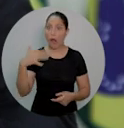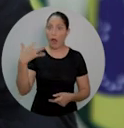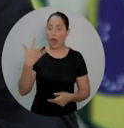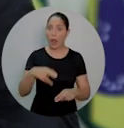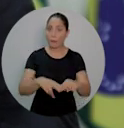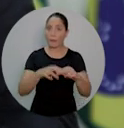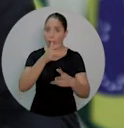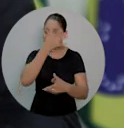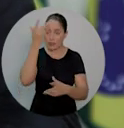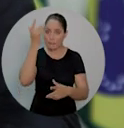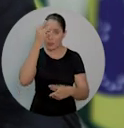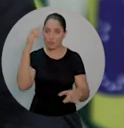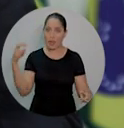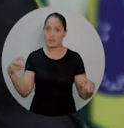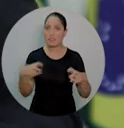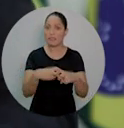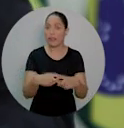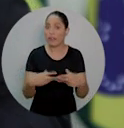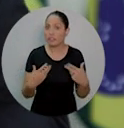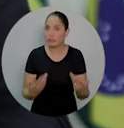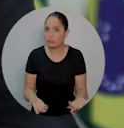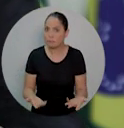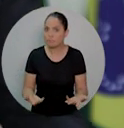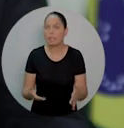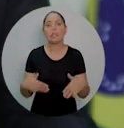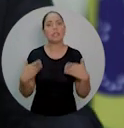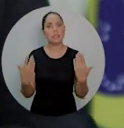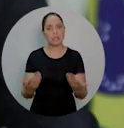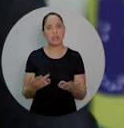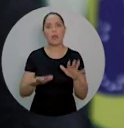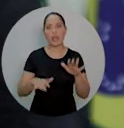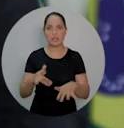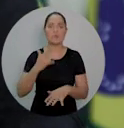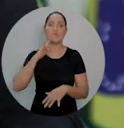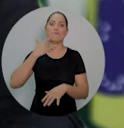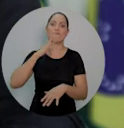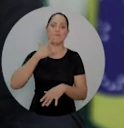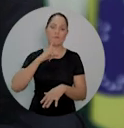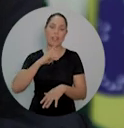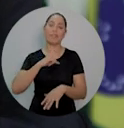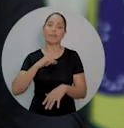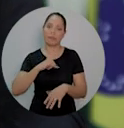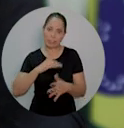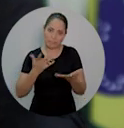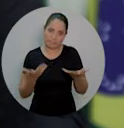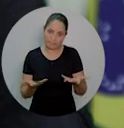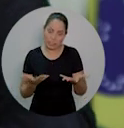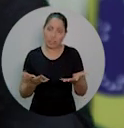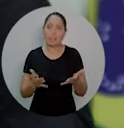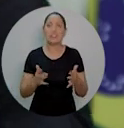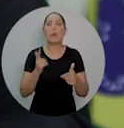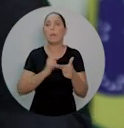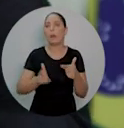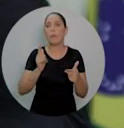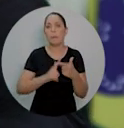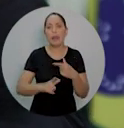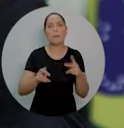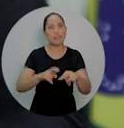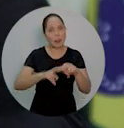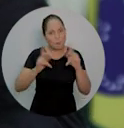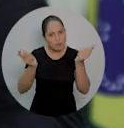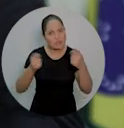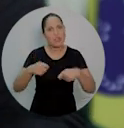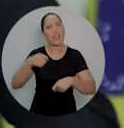parte desses acidentes estão diretamente ligados à imprudência ou à ingestão de bebida alcoólica. Portanto, problemas que poderiam